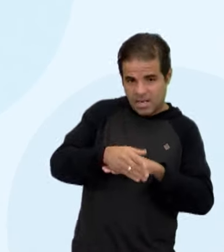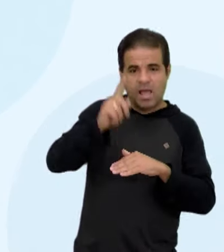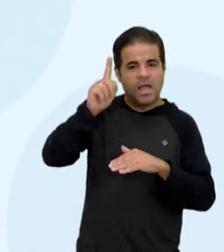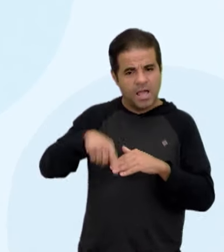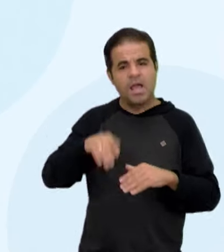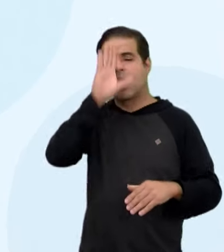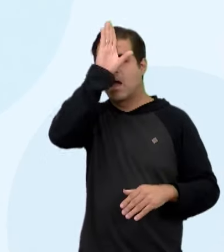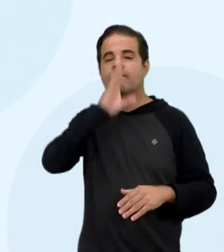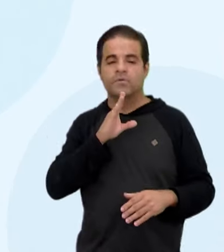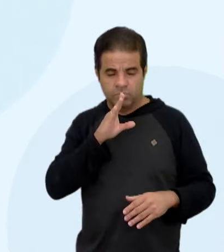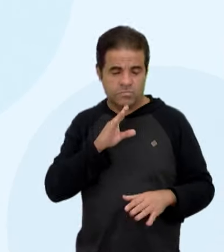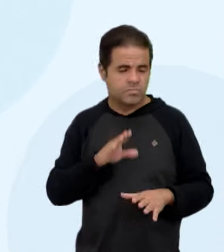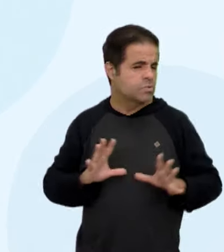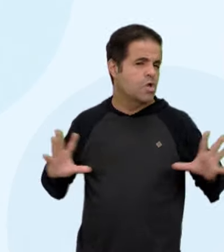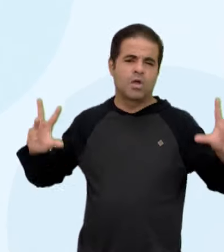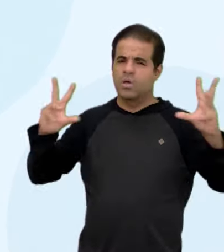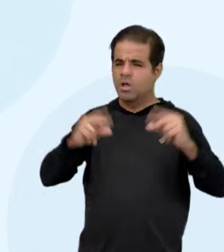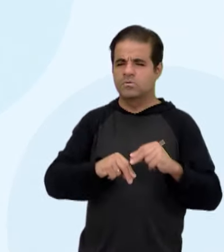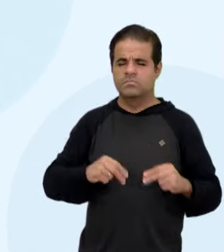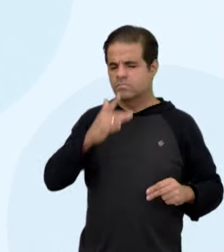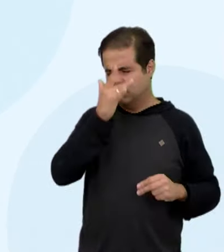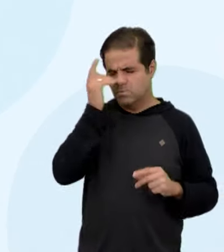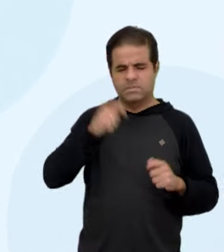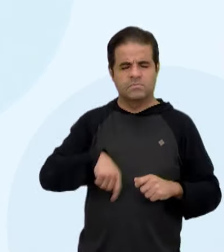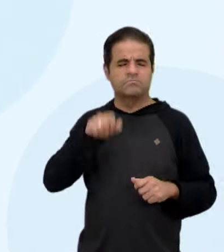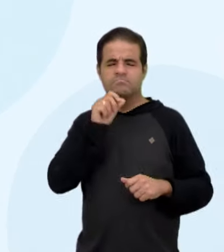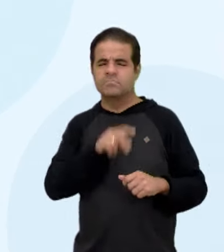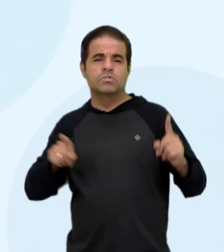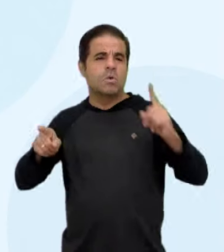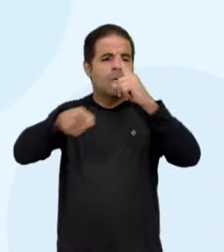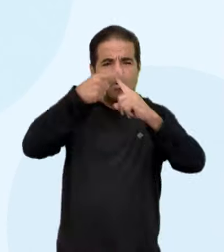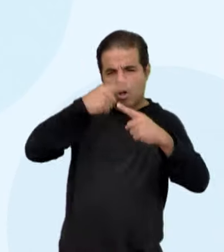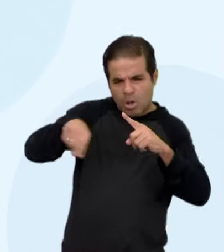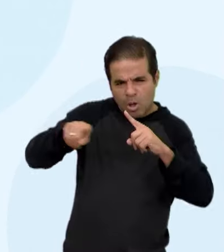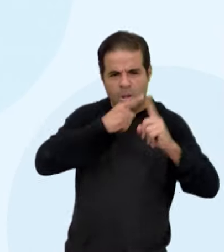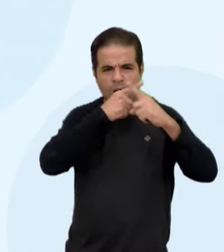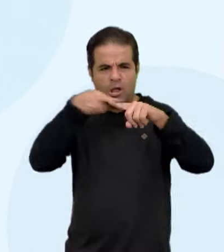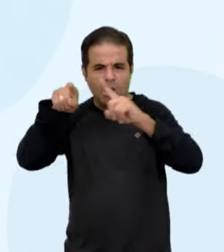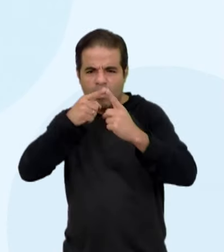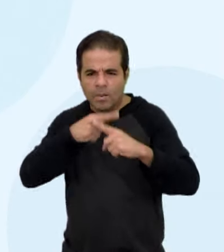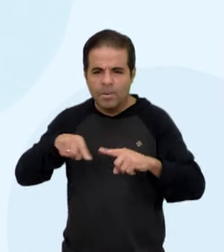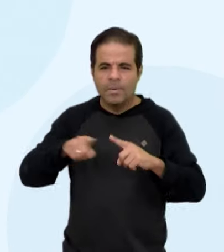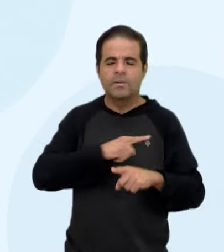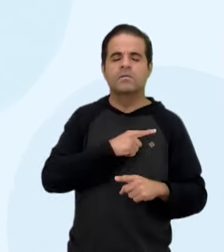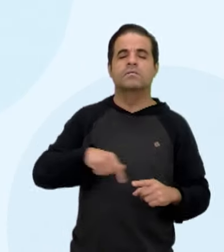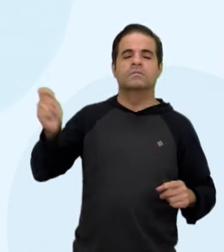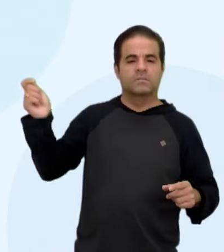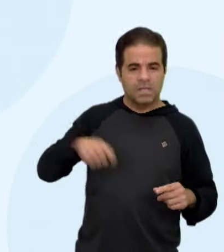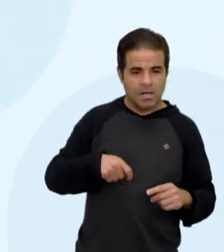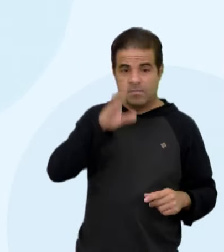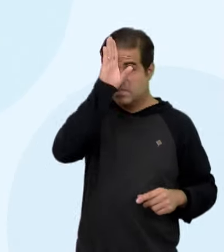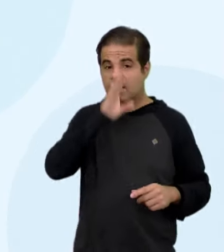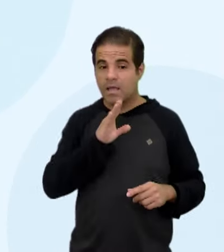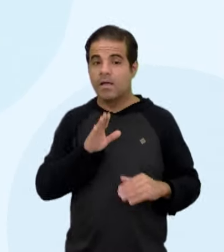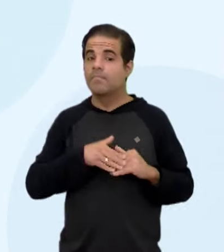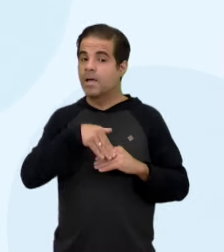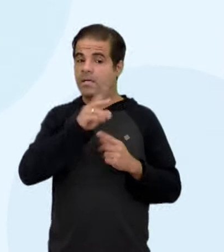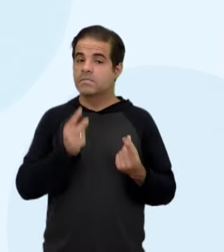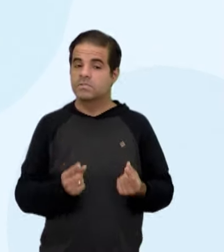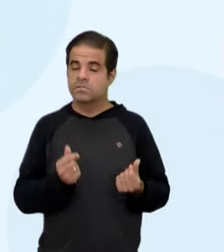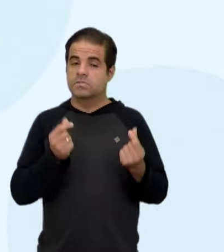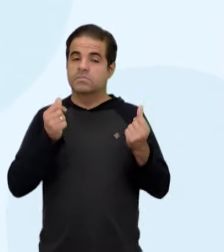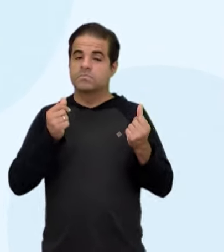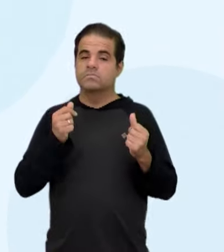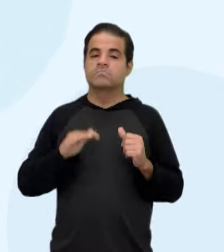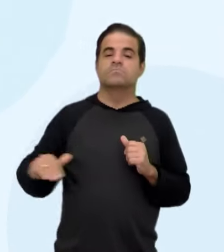era gratuita. Então todo mundo podia ver uma luta de gladiadores de graça. Porém, os mais nobres ficavam